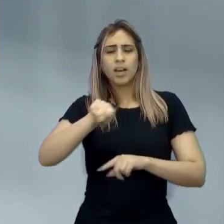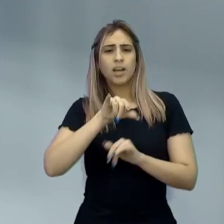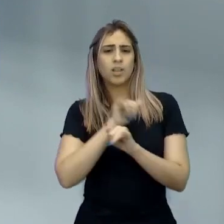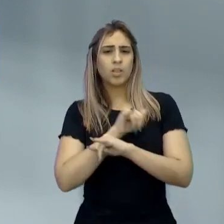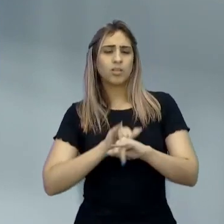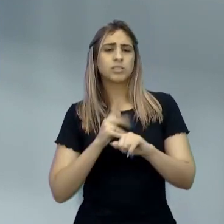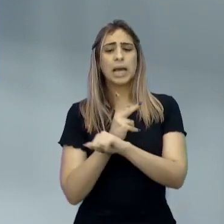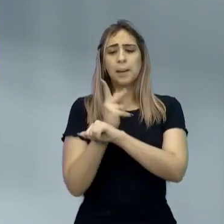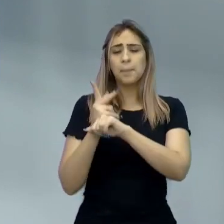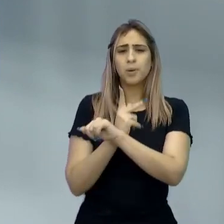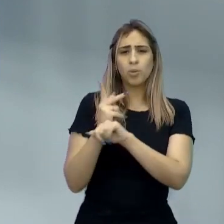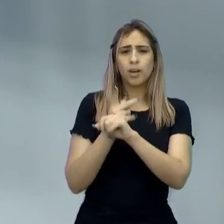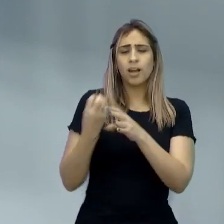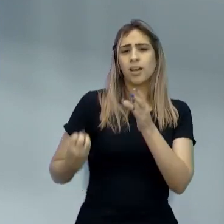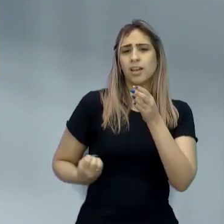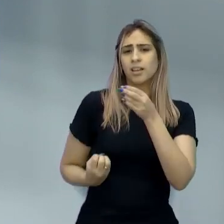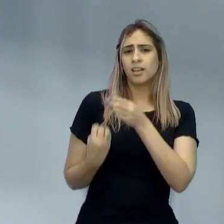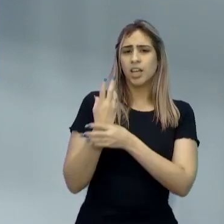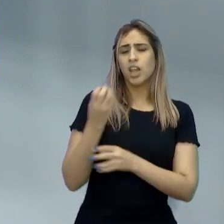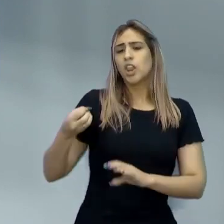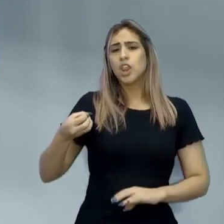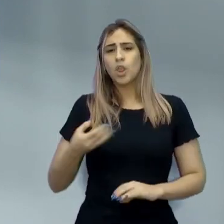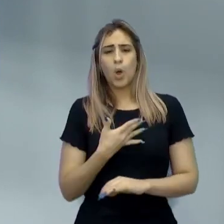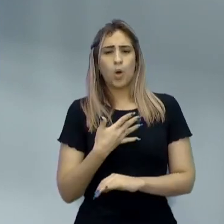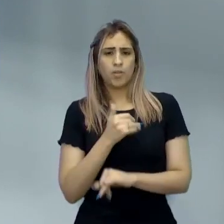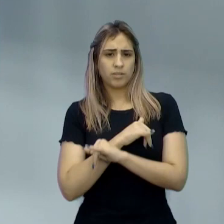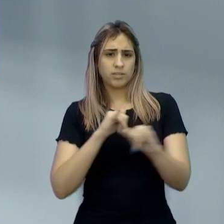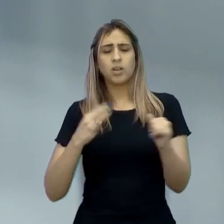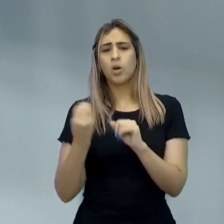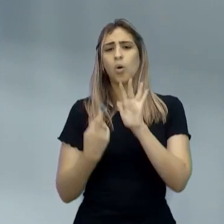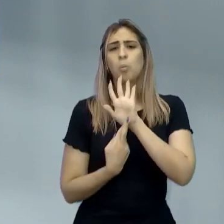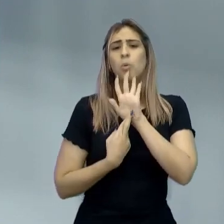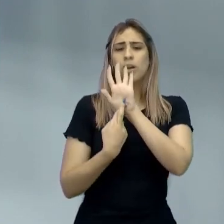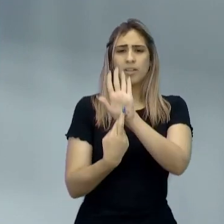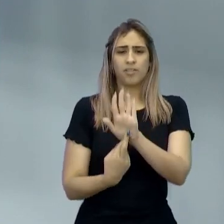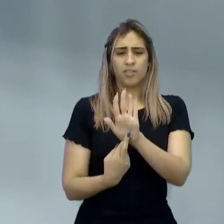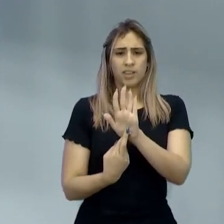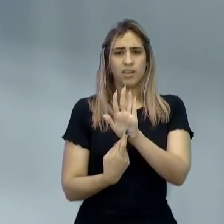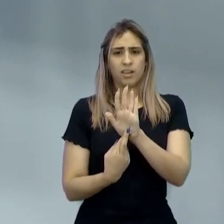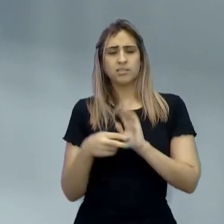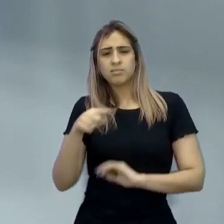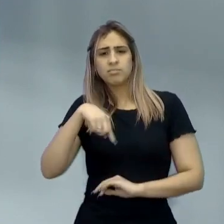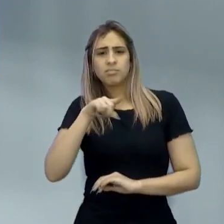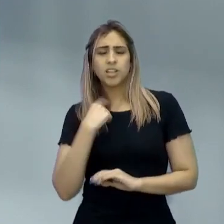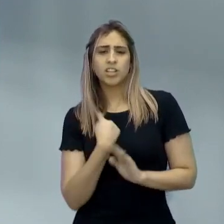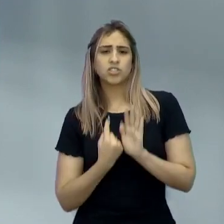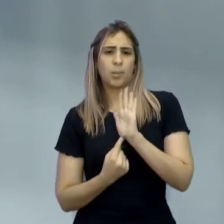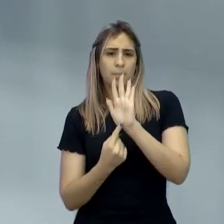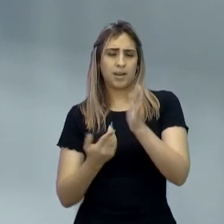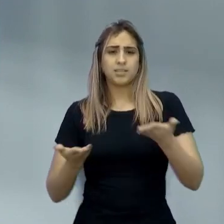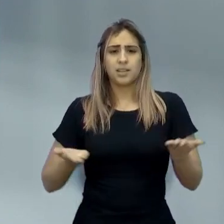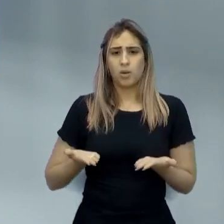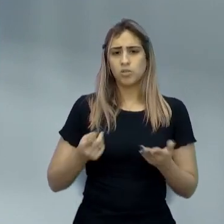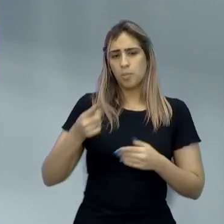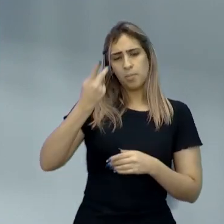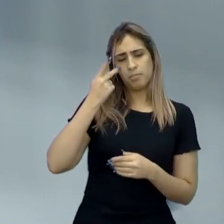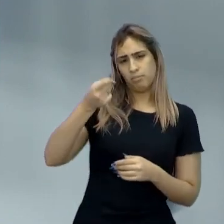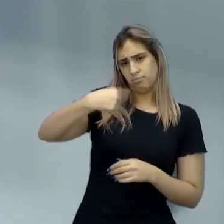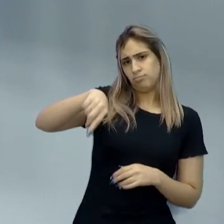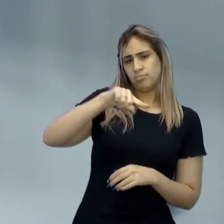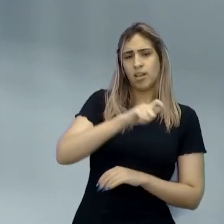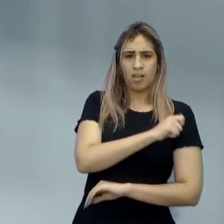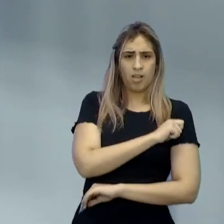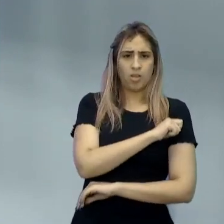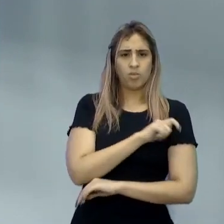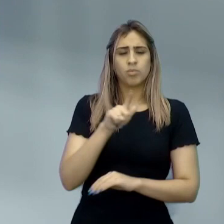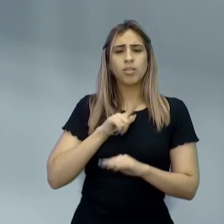né, e buscar criar novas notícias também, tendo como referência essa que a gente apresenta para vocês. Então elas têm um